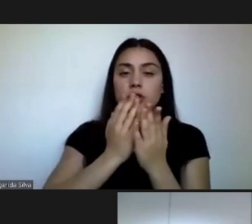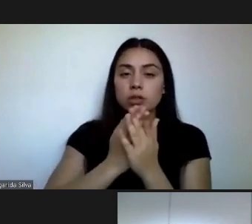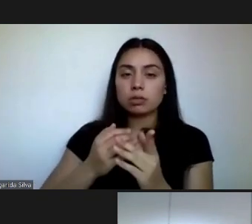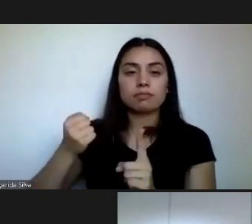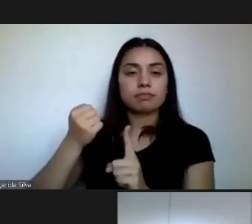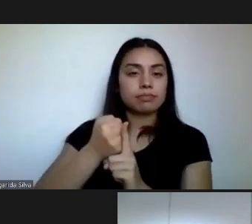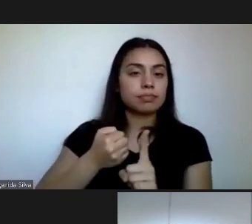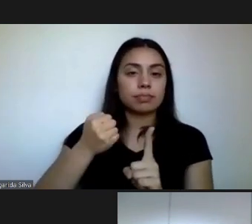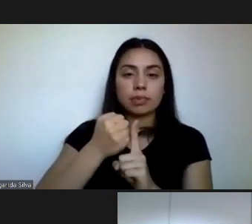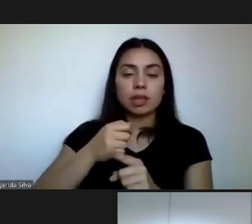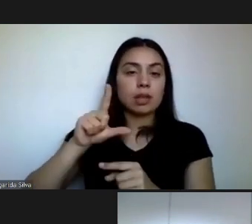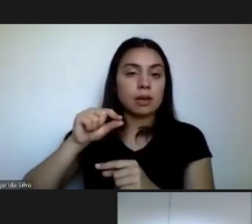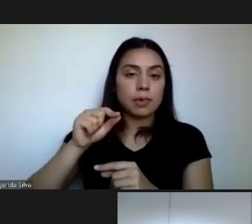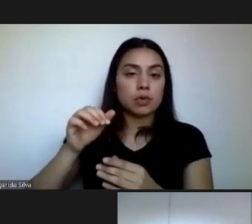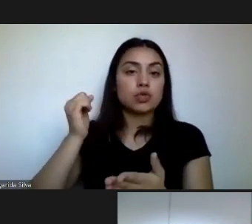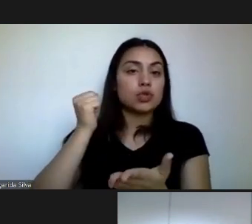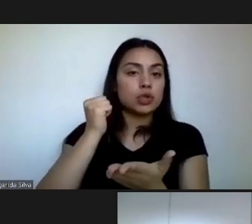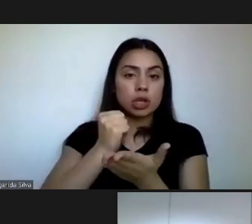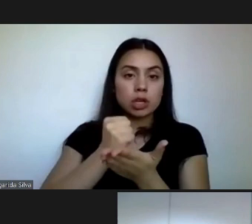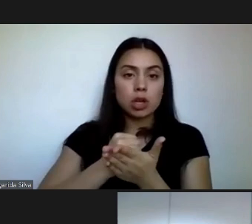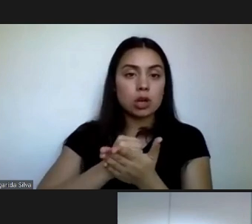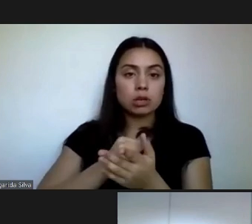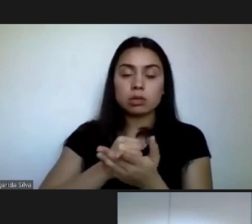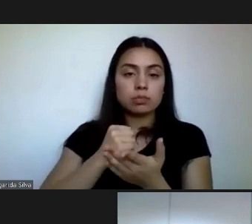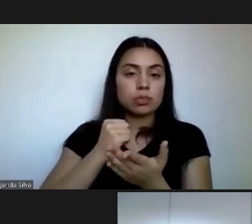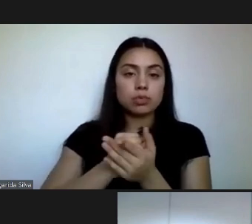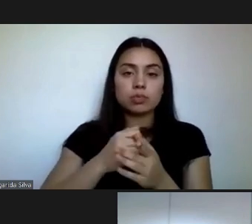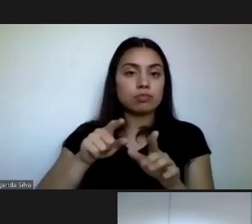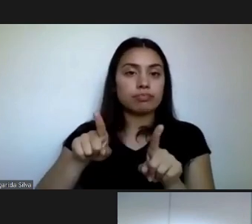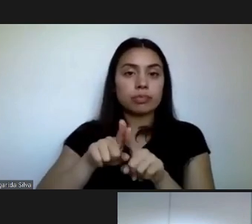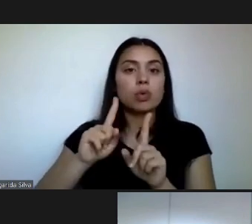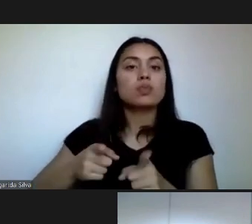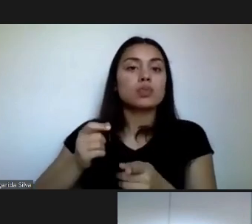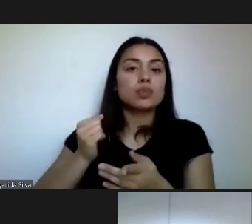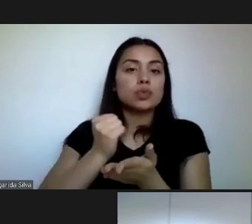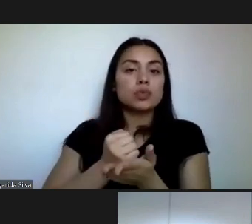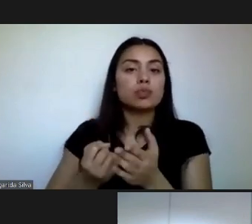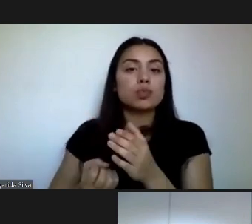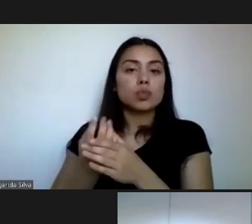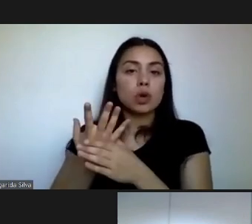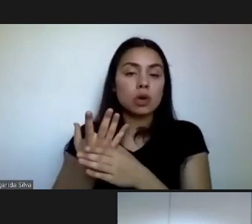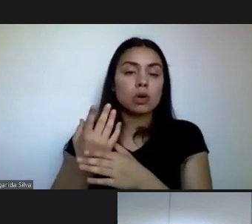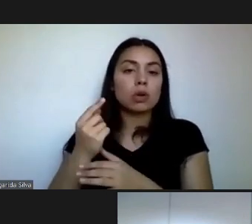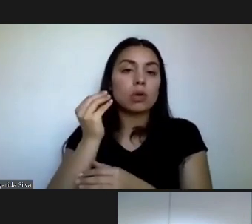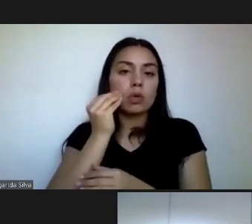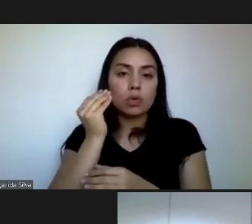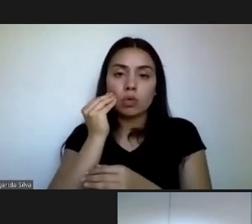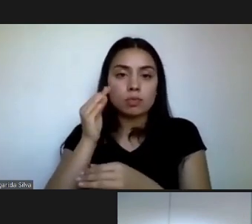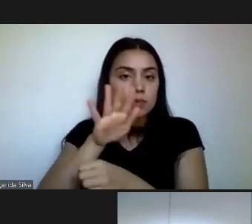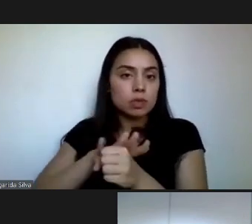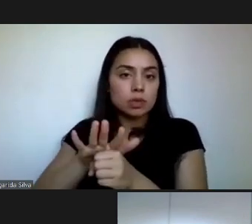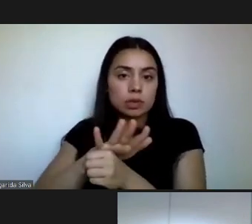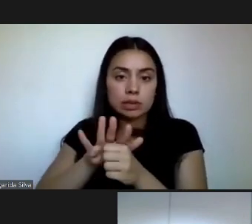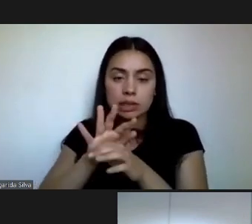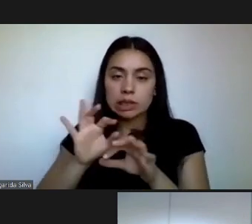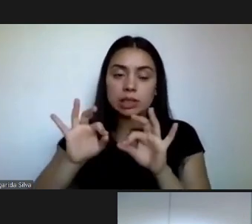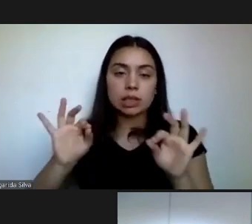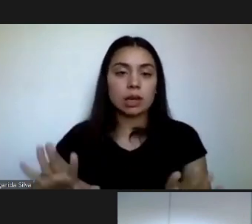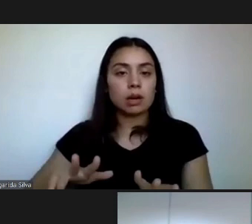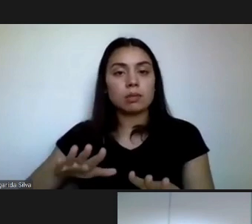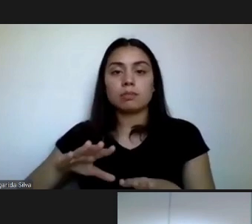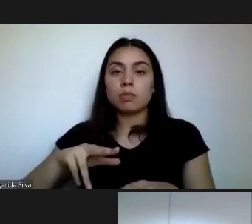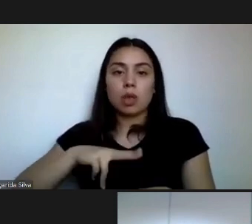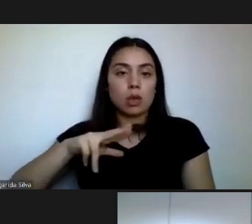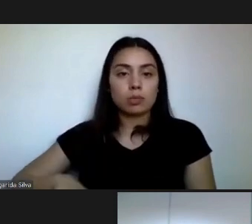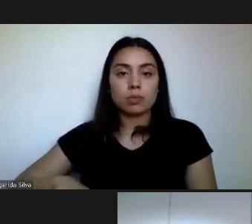dos mesmos sítios, identificávamos todos as mesmas causas da criação dos estereótipos, de onde vinham, havia esses pontos